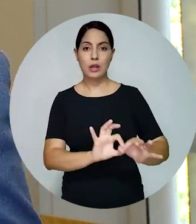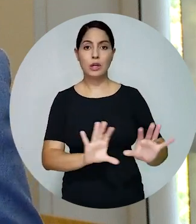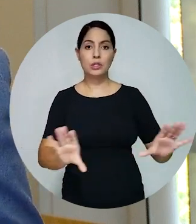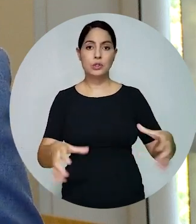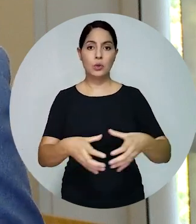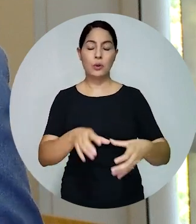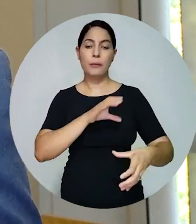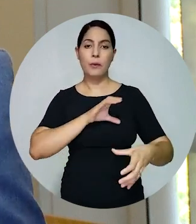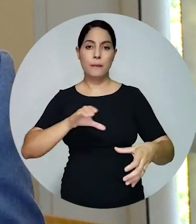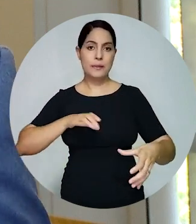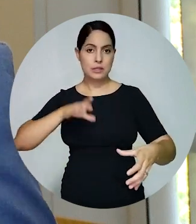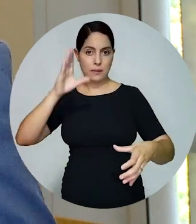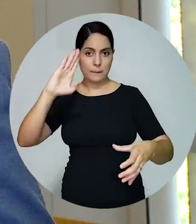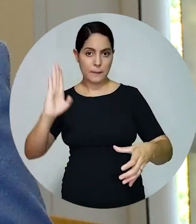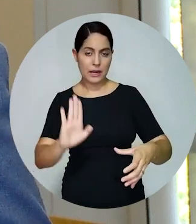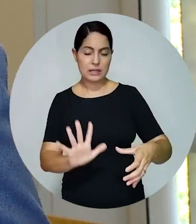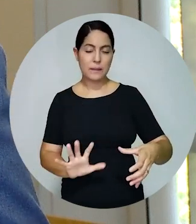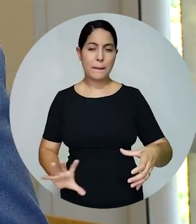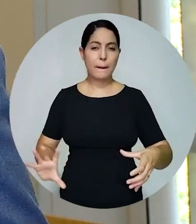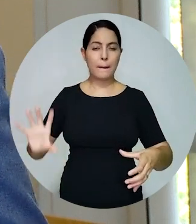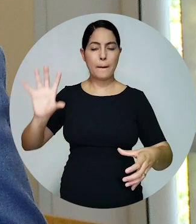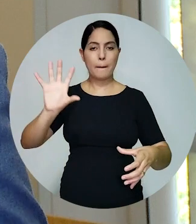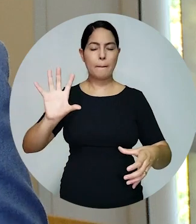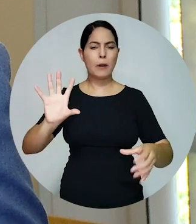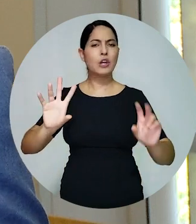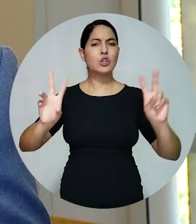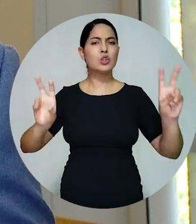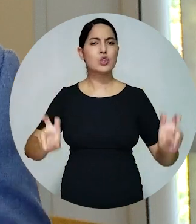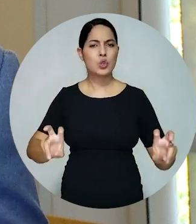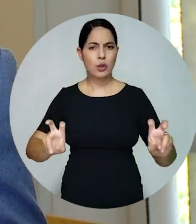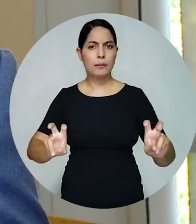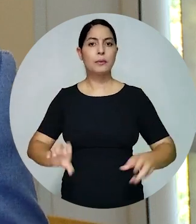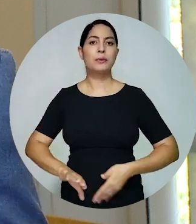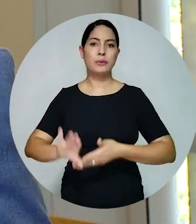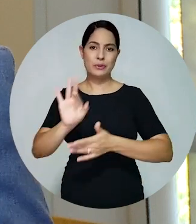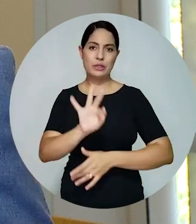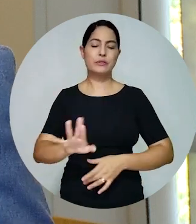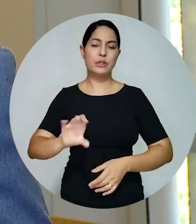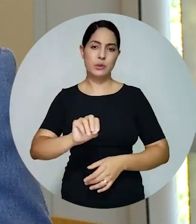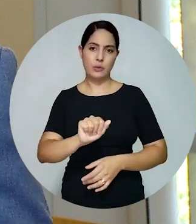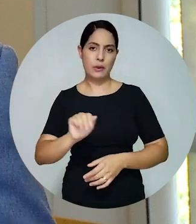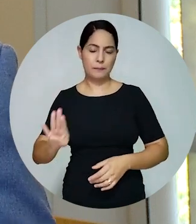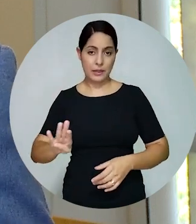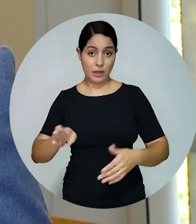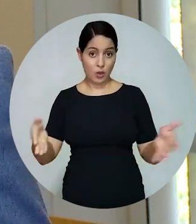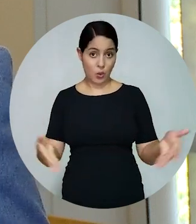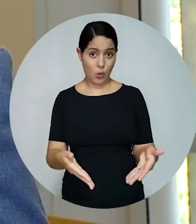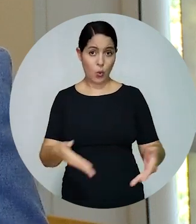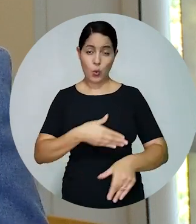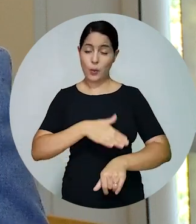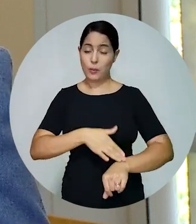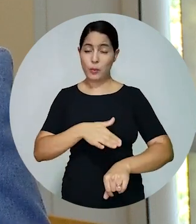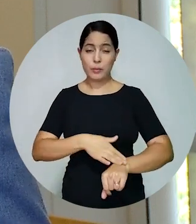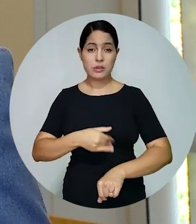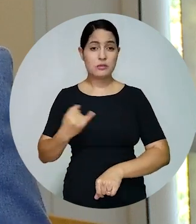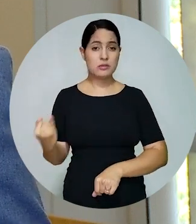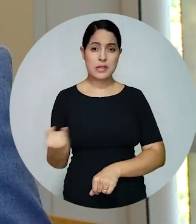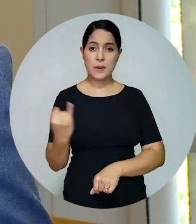demandas, evidentemente, serão discutidas, voltadas na Comissão Nacional, que vai servir de sugestão para as ações do Conselho Federal da